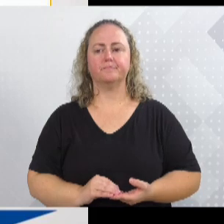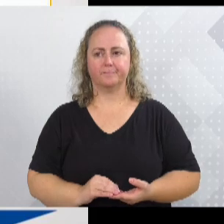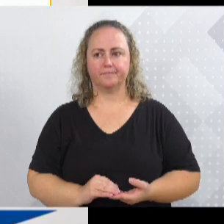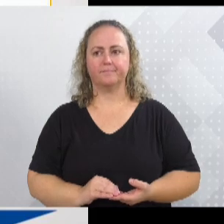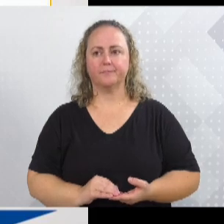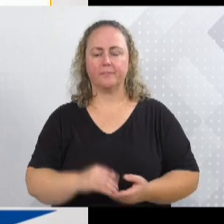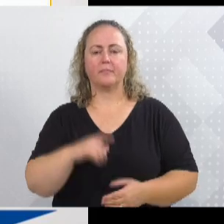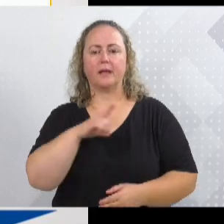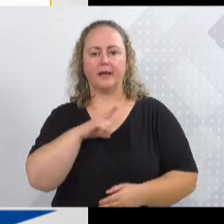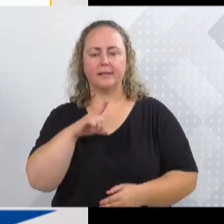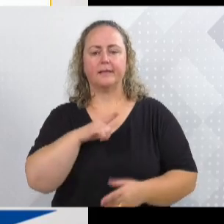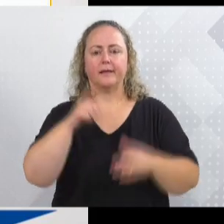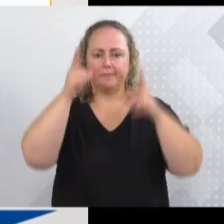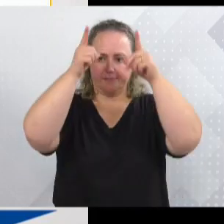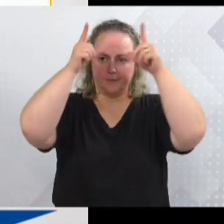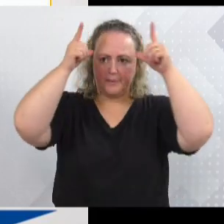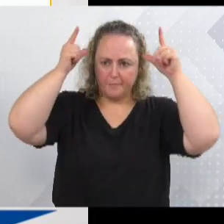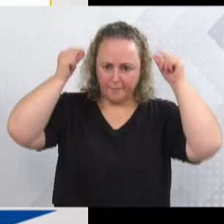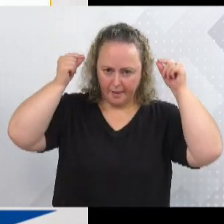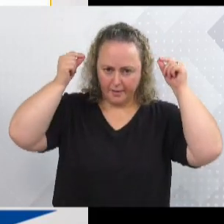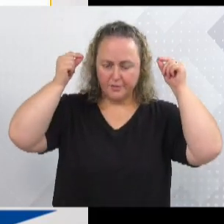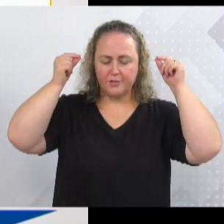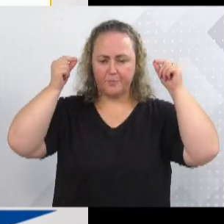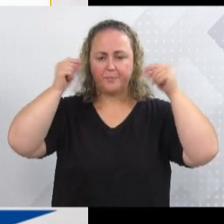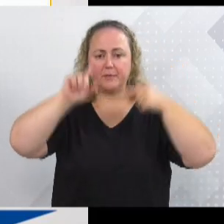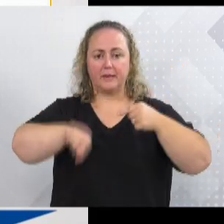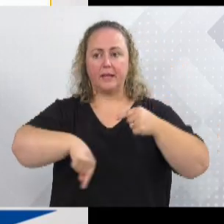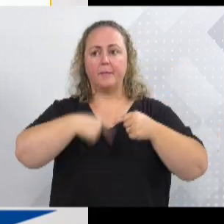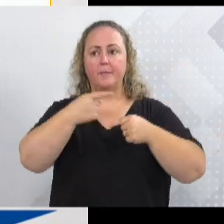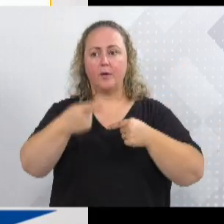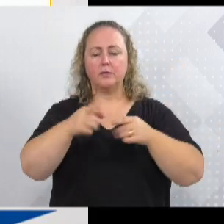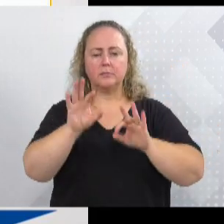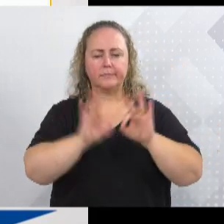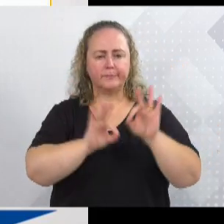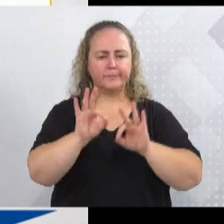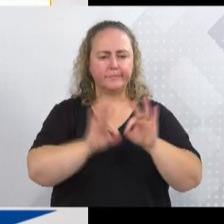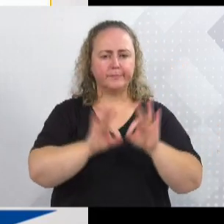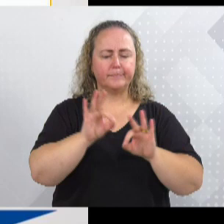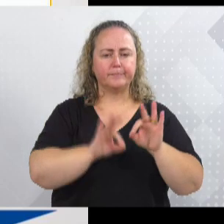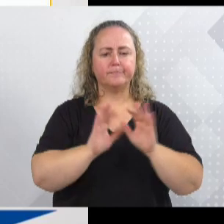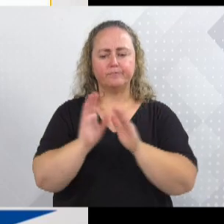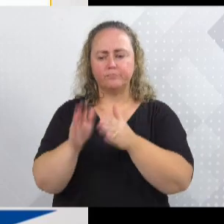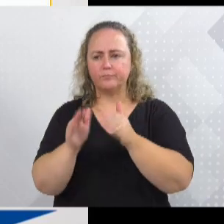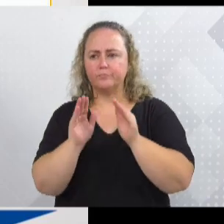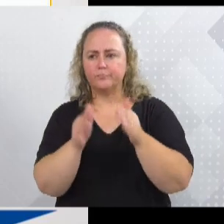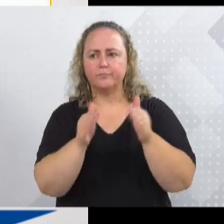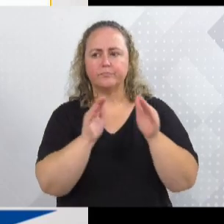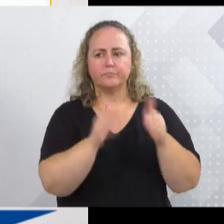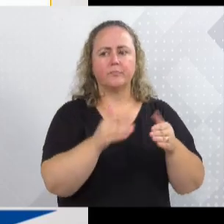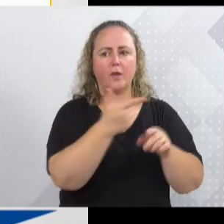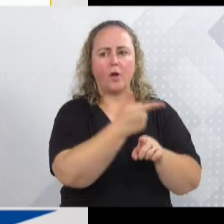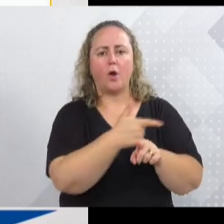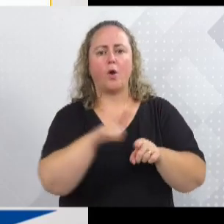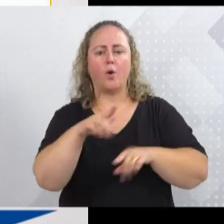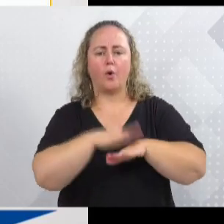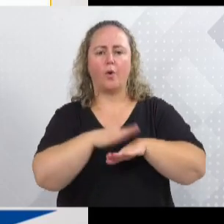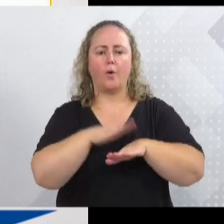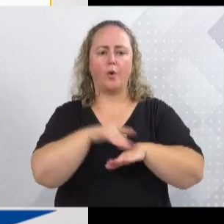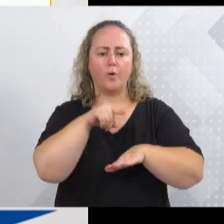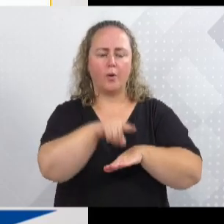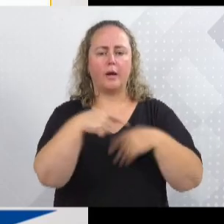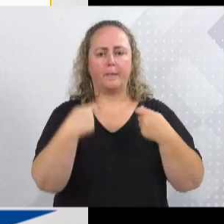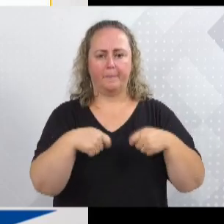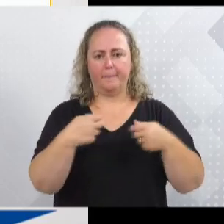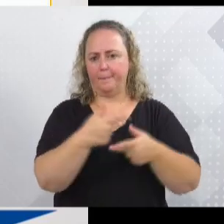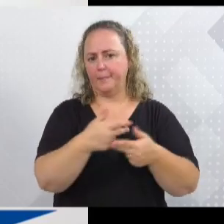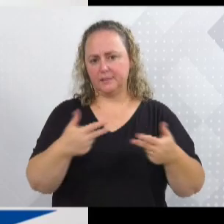pela enfermagem, e a enfermagem, então, dá os encaminhamentos para as especialidades e outros procedimentos que ele necessite